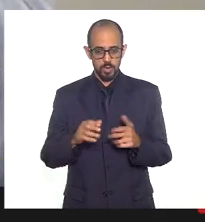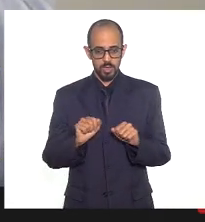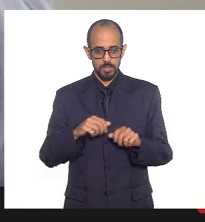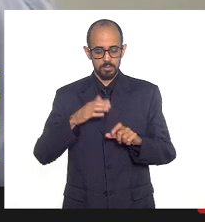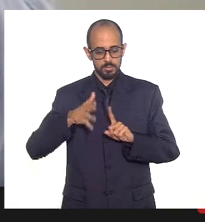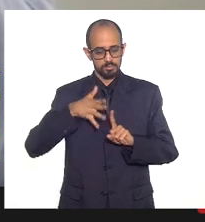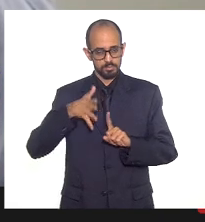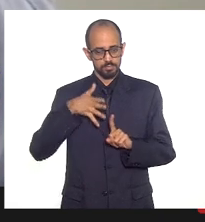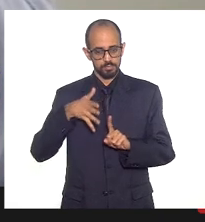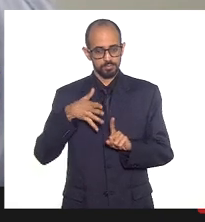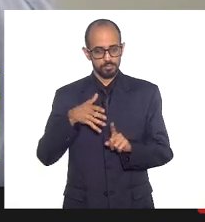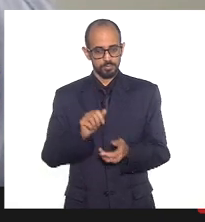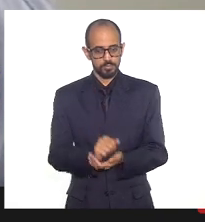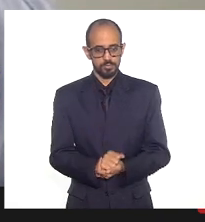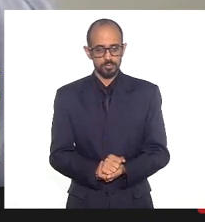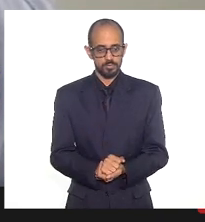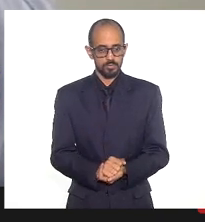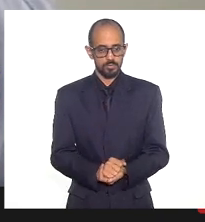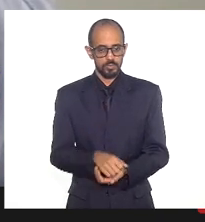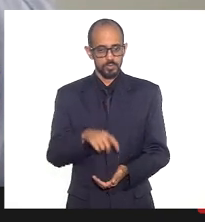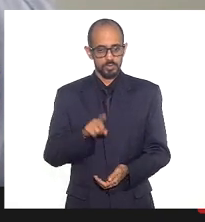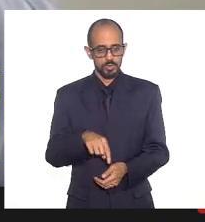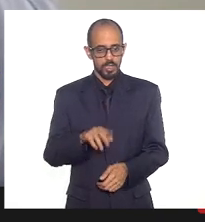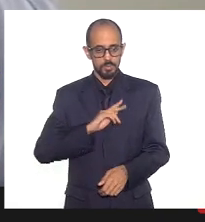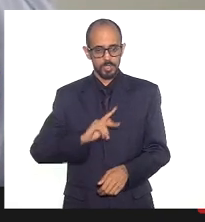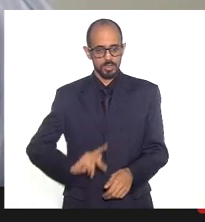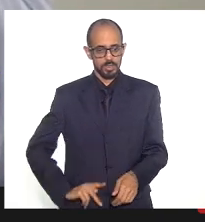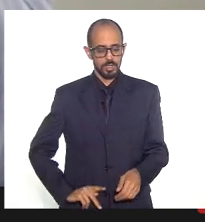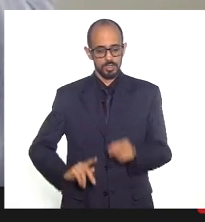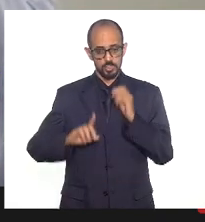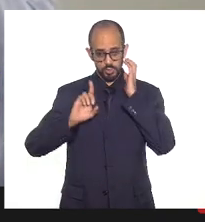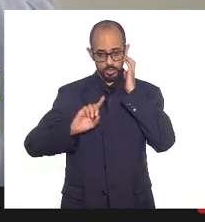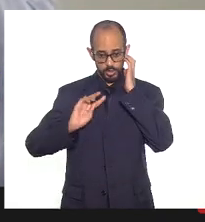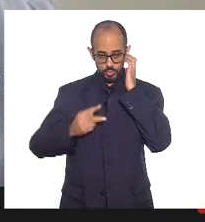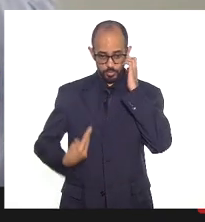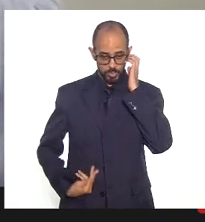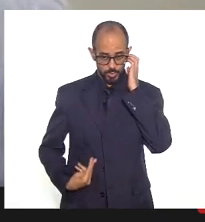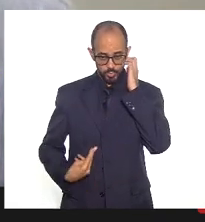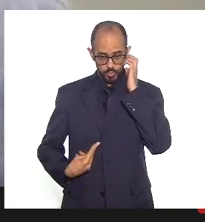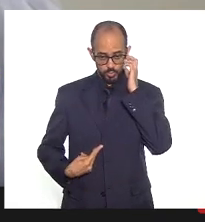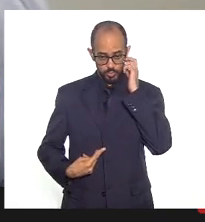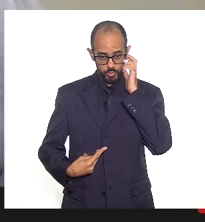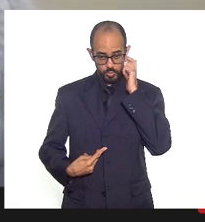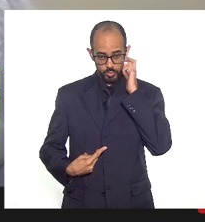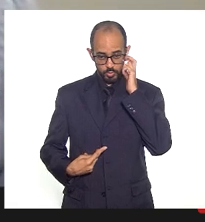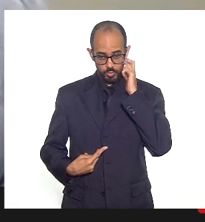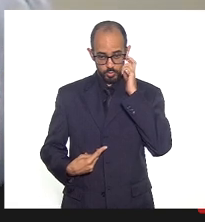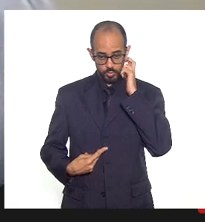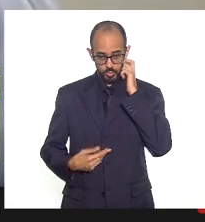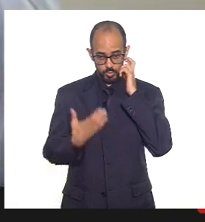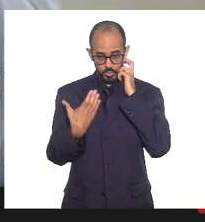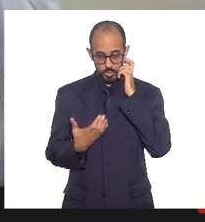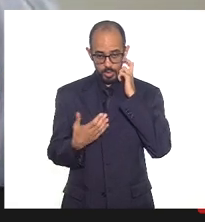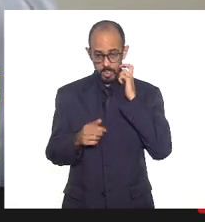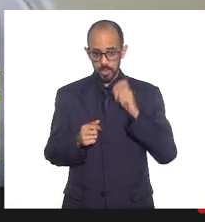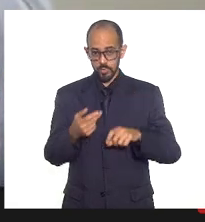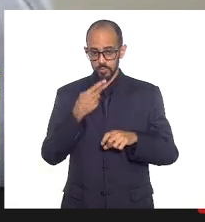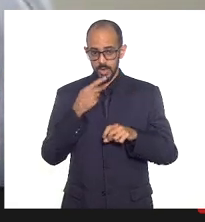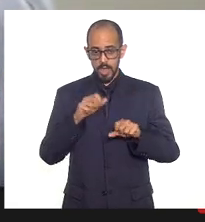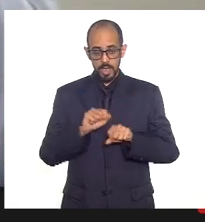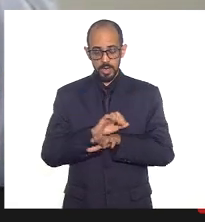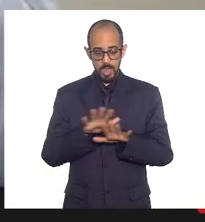Deputada Dani Monteiro, que preside a nossa Comissão de Direitos Humanos. Cadê a Dani? Dani está aqui. Quero dizer publicamente,